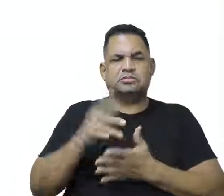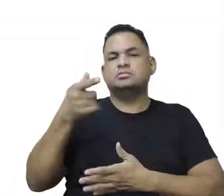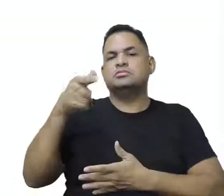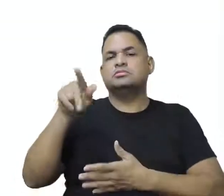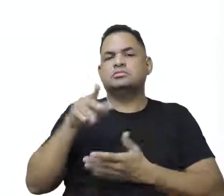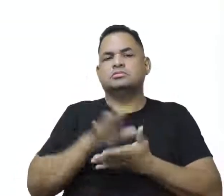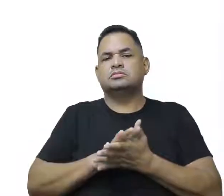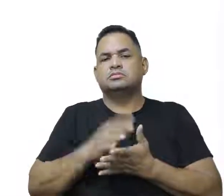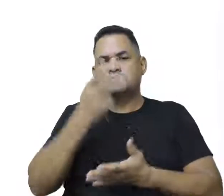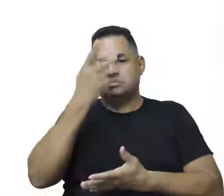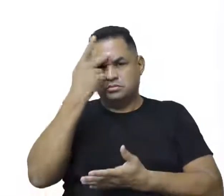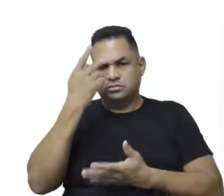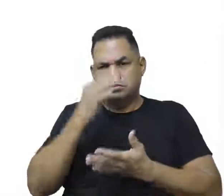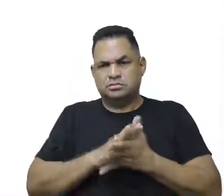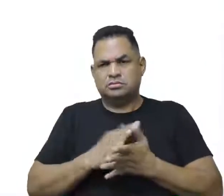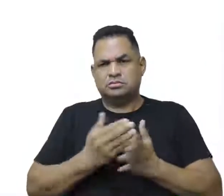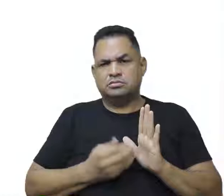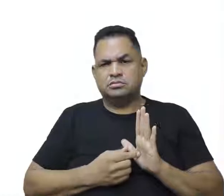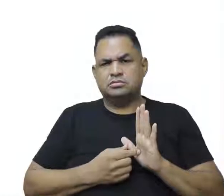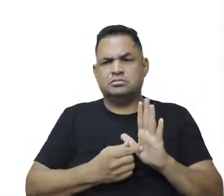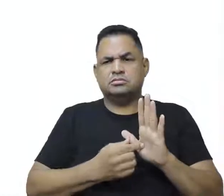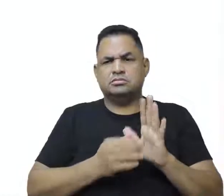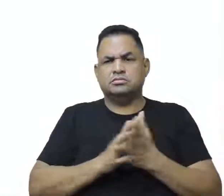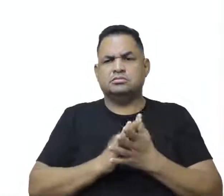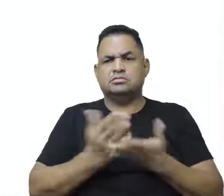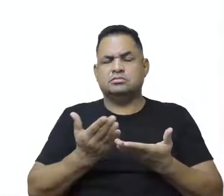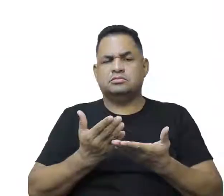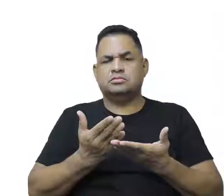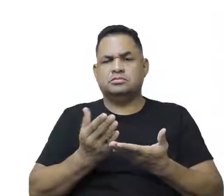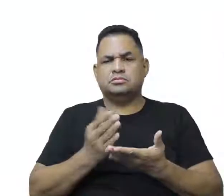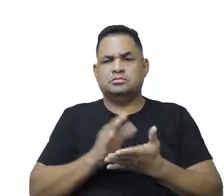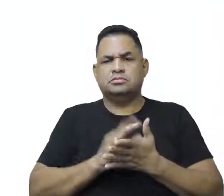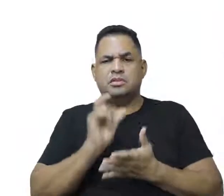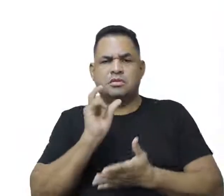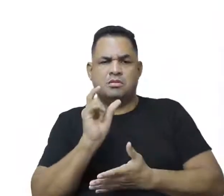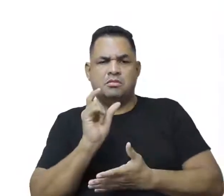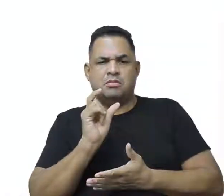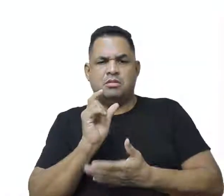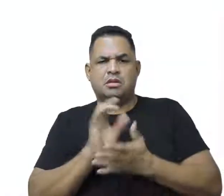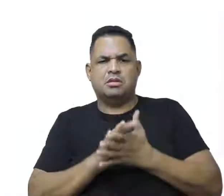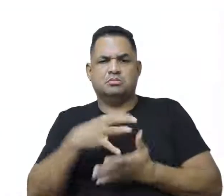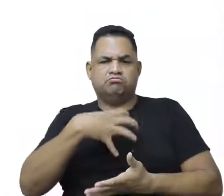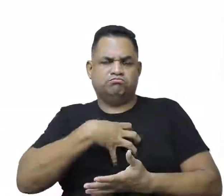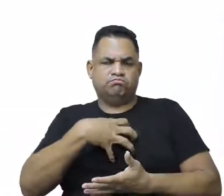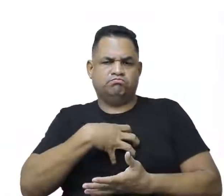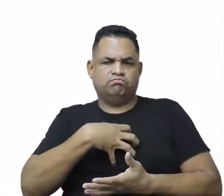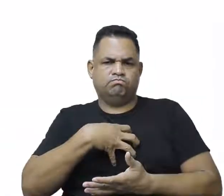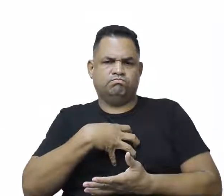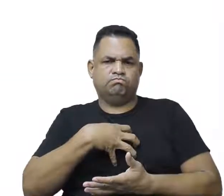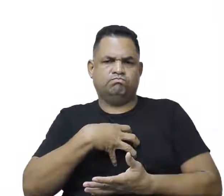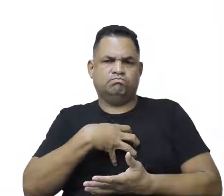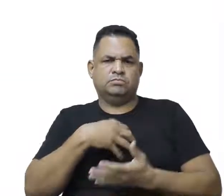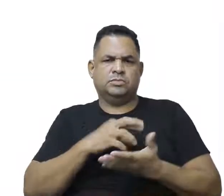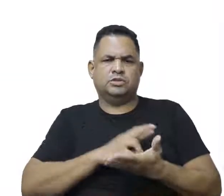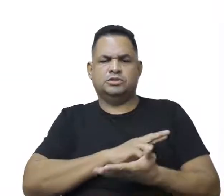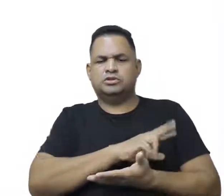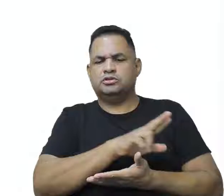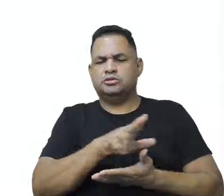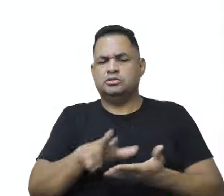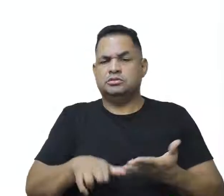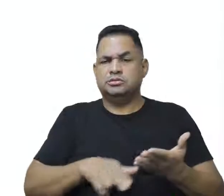pessoas, exprimimos por meio de ações, palavras e sentimento com uma série de